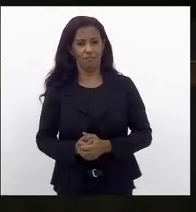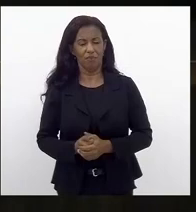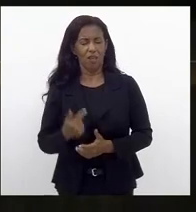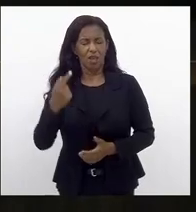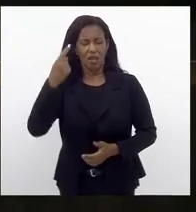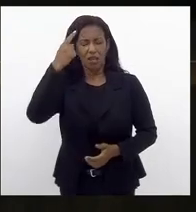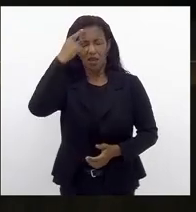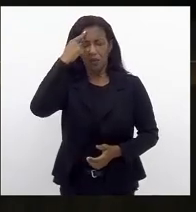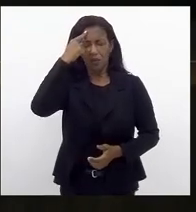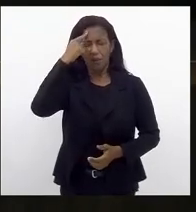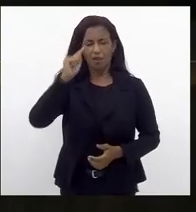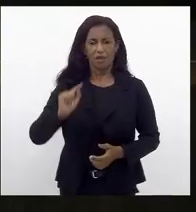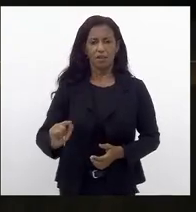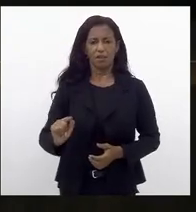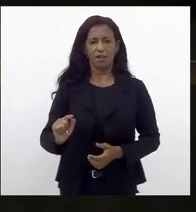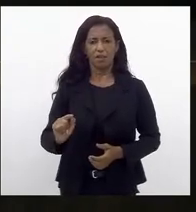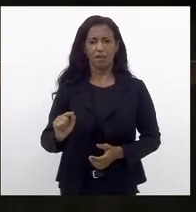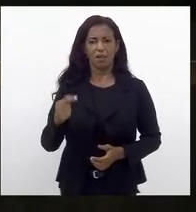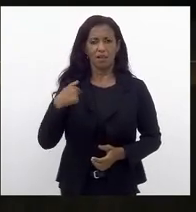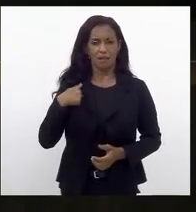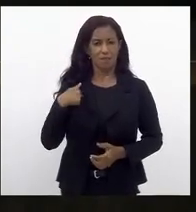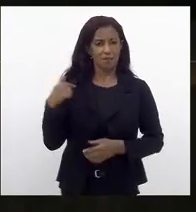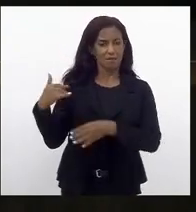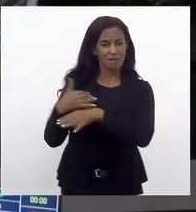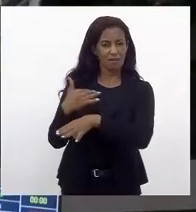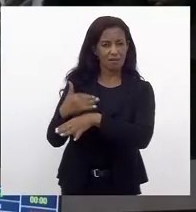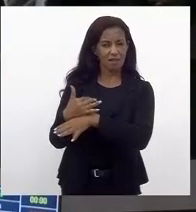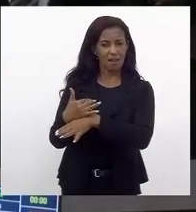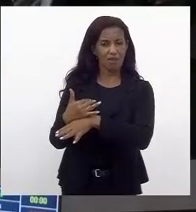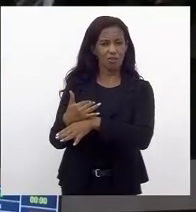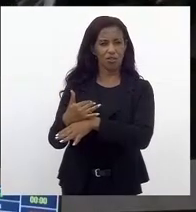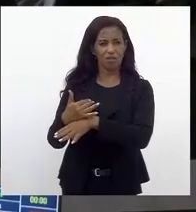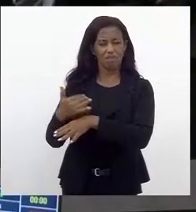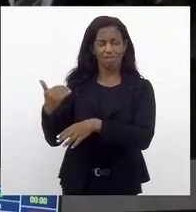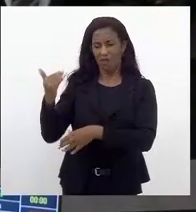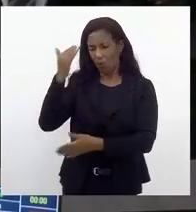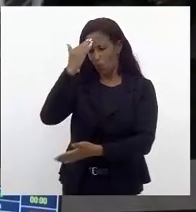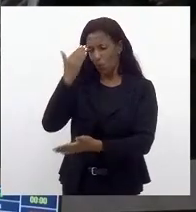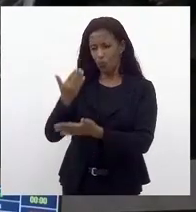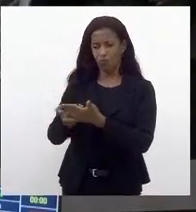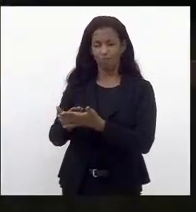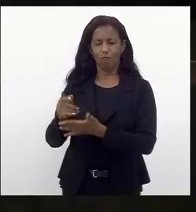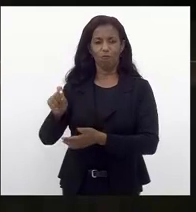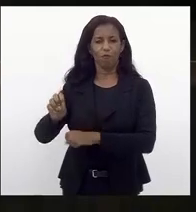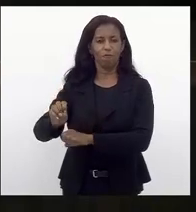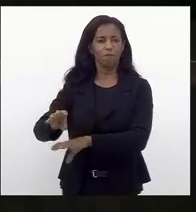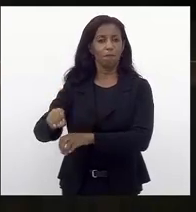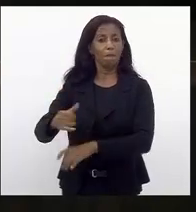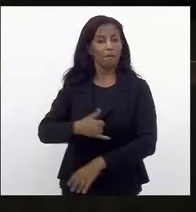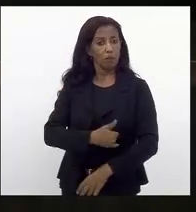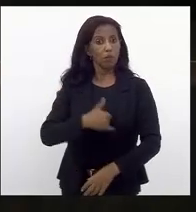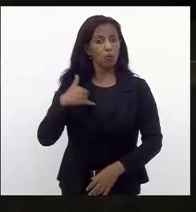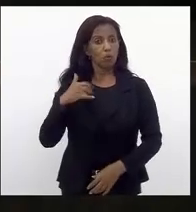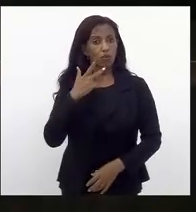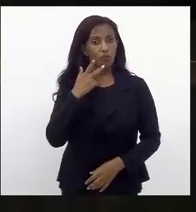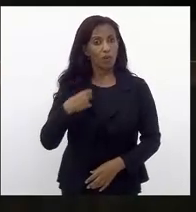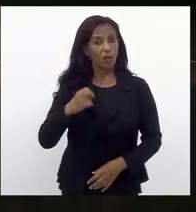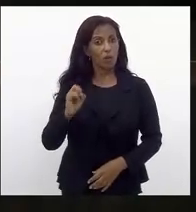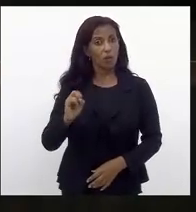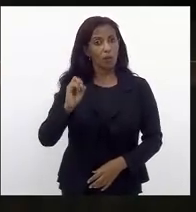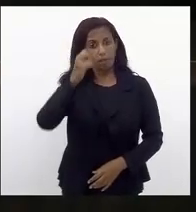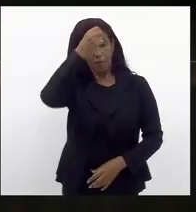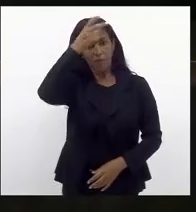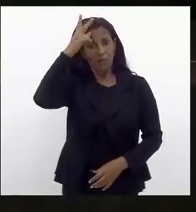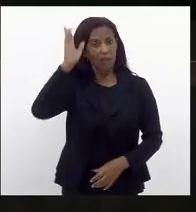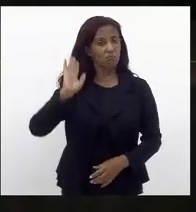universalizar a educação infantil na minha cidade que fui Prefeito tem orgulho de dizer que fui Prefeito que eu